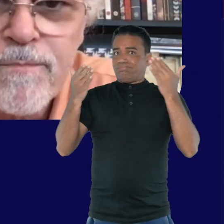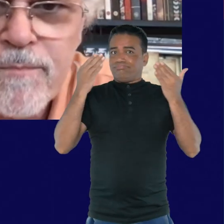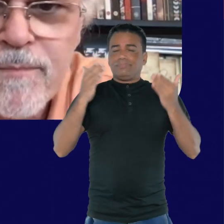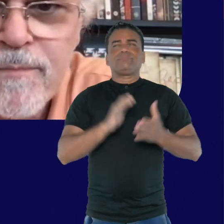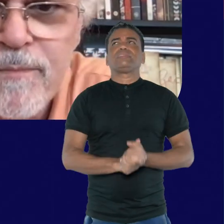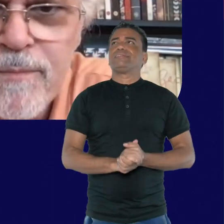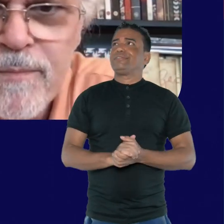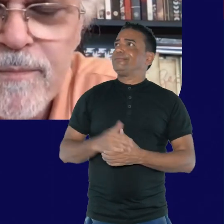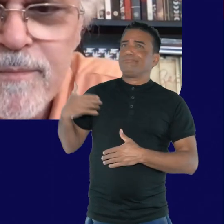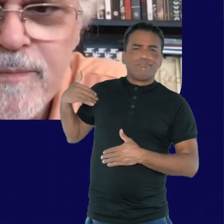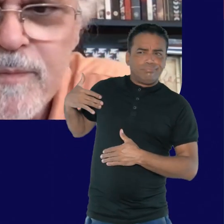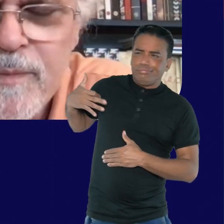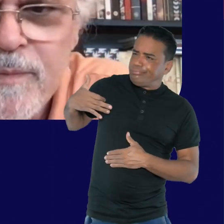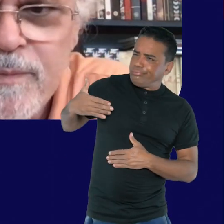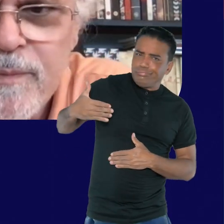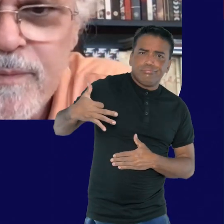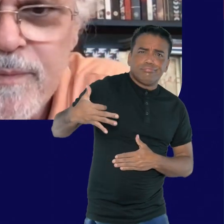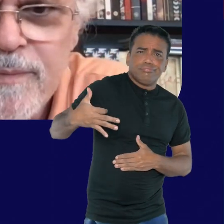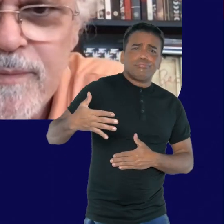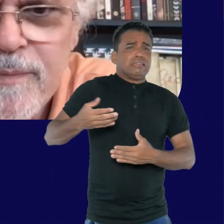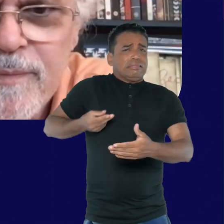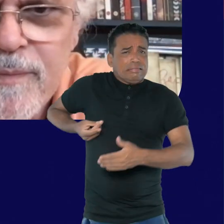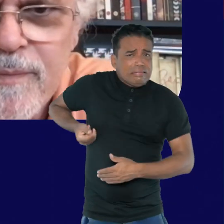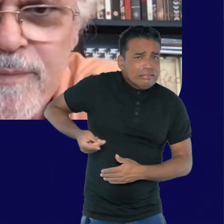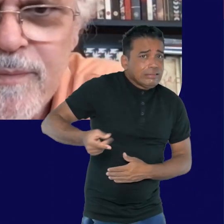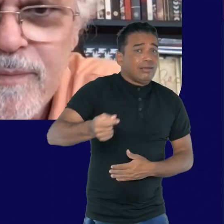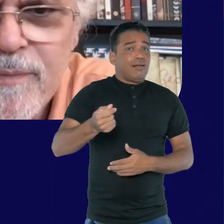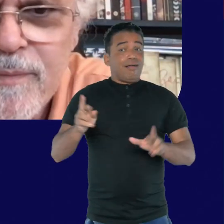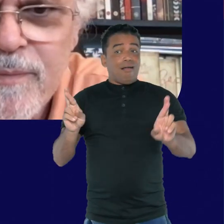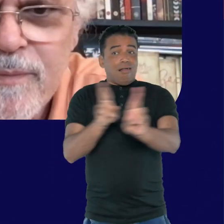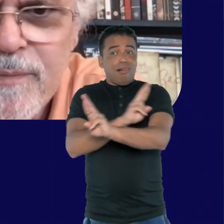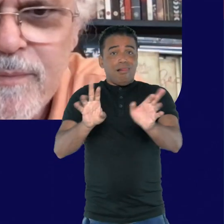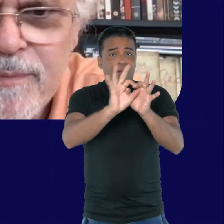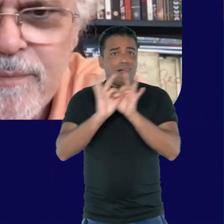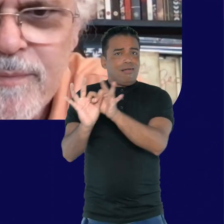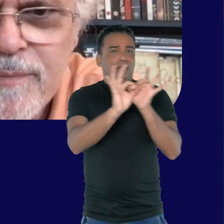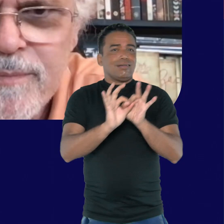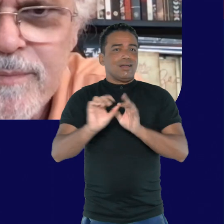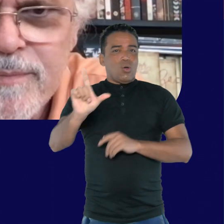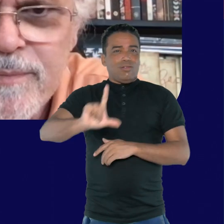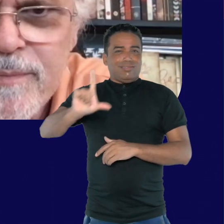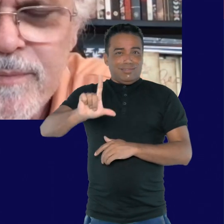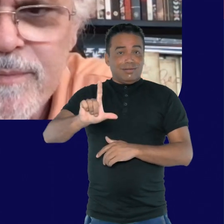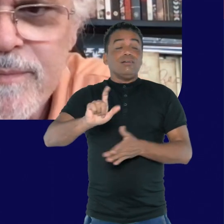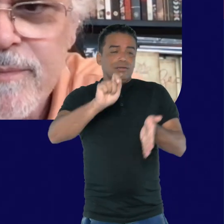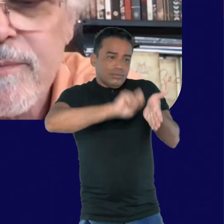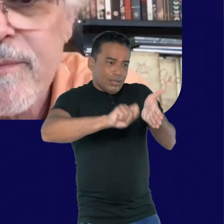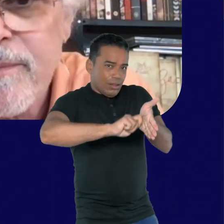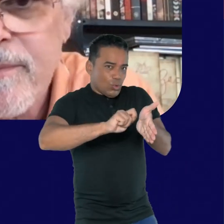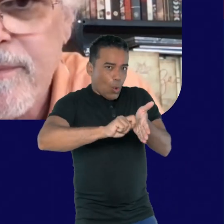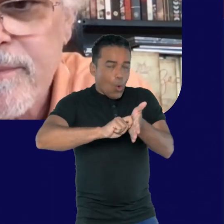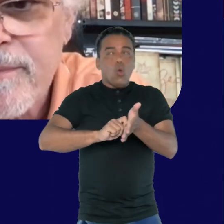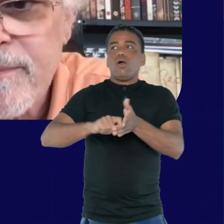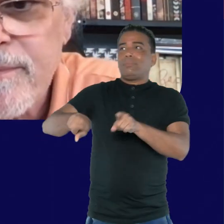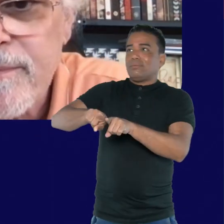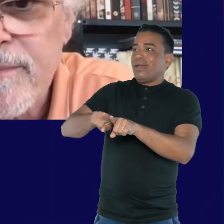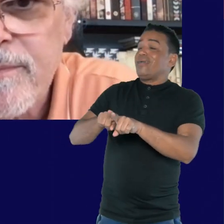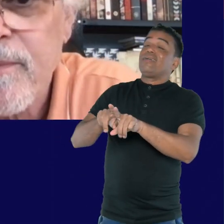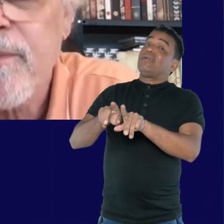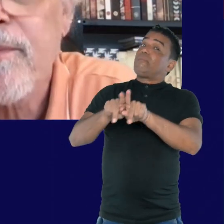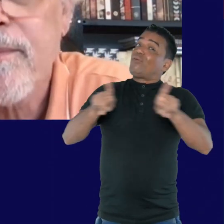longa jornada, né, assim, em relação com a literatura, né, tanto como escritor quanto no campo do